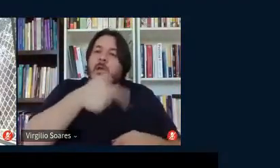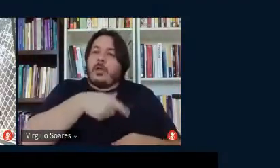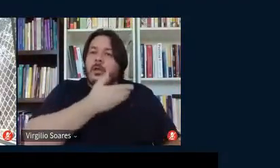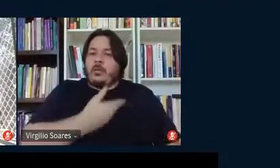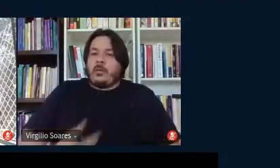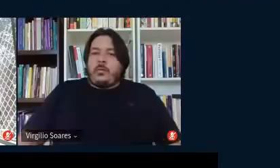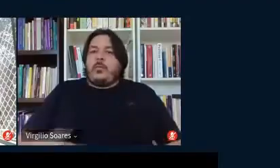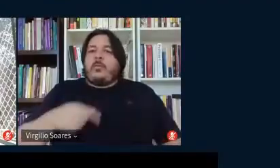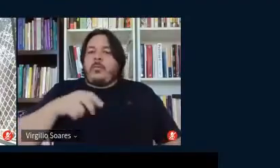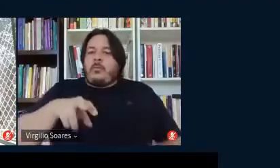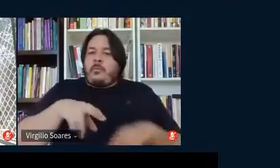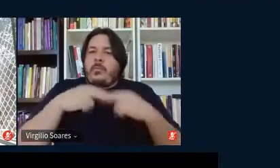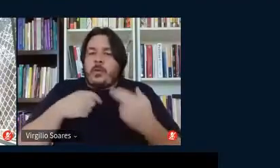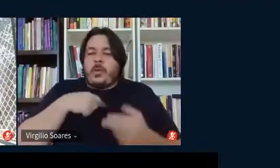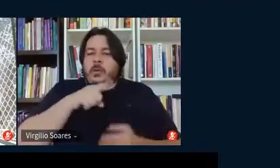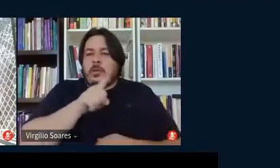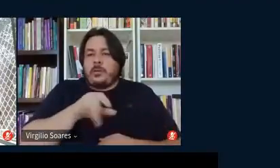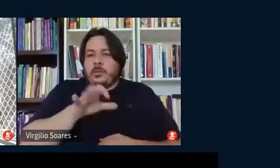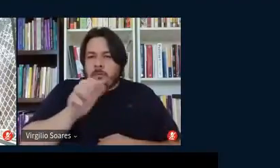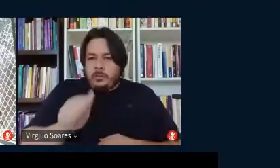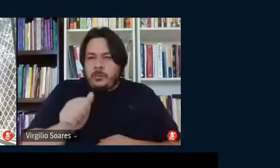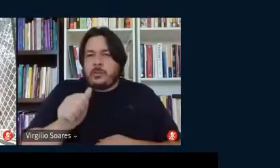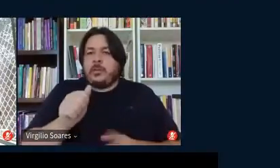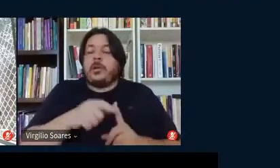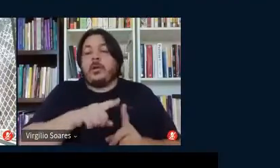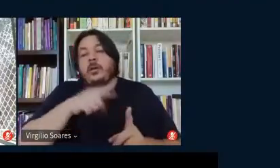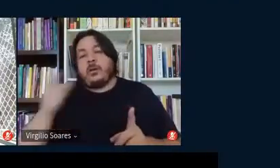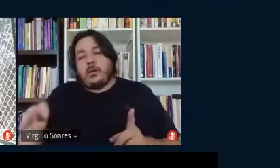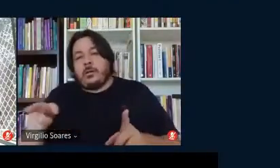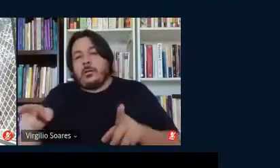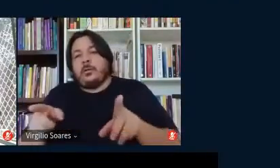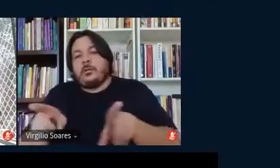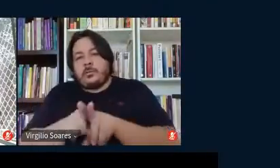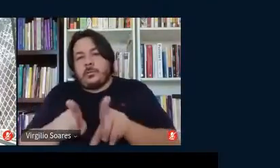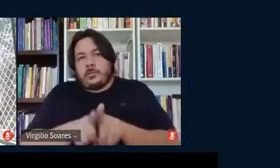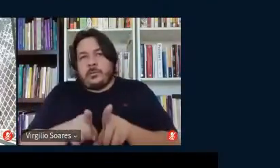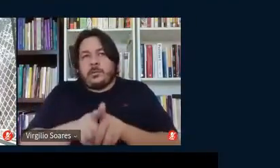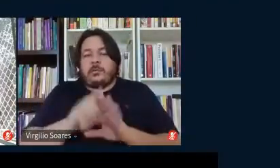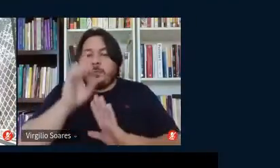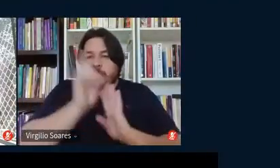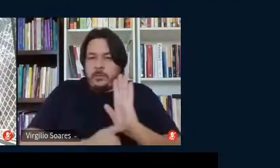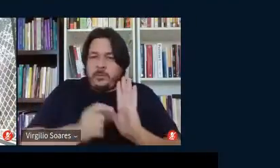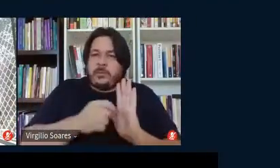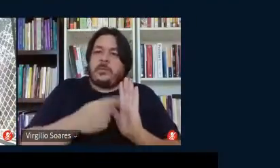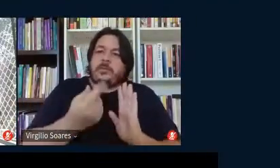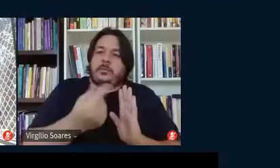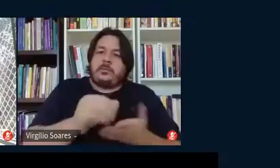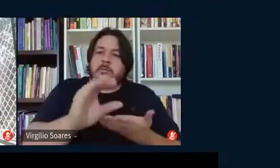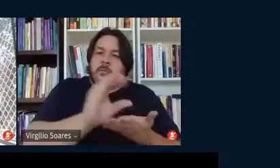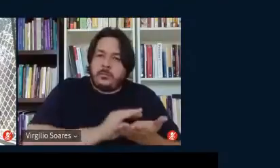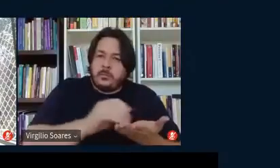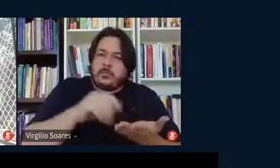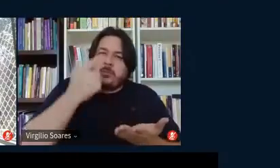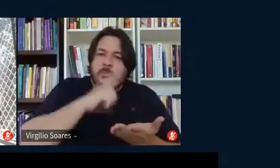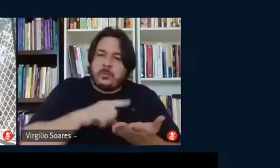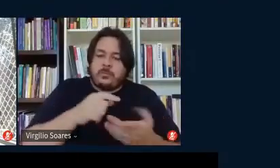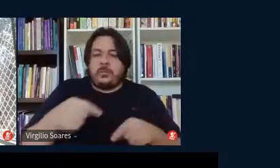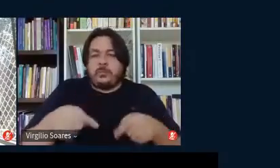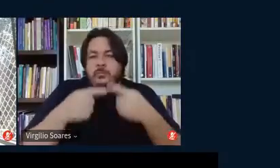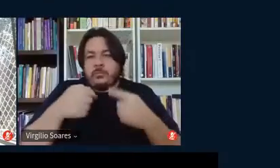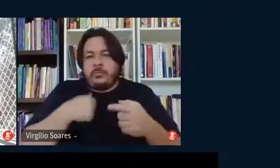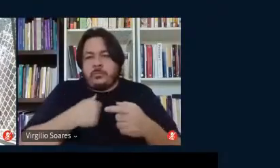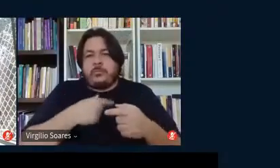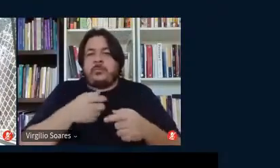né, pelo contágio, pela síndrome congênita, alçando inclusive direito de indenizações e prestações de benefícios, né, como benefício de